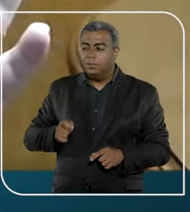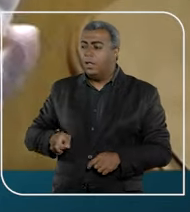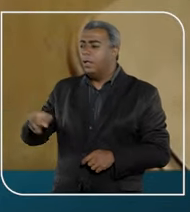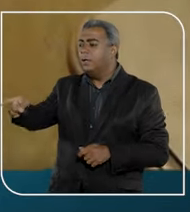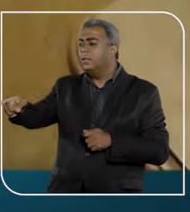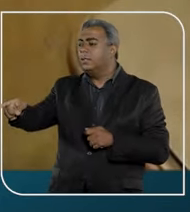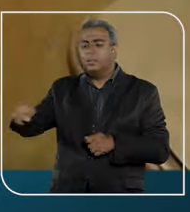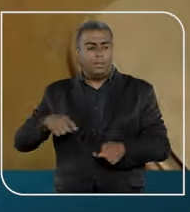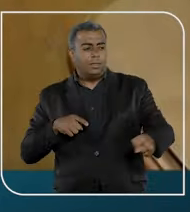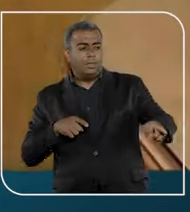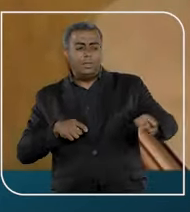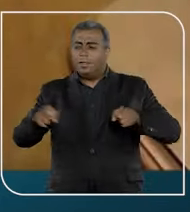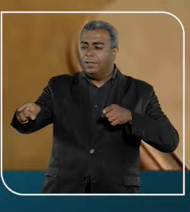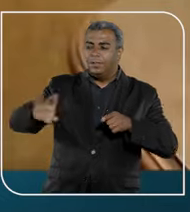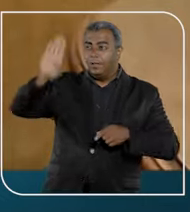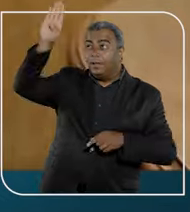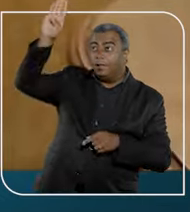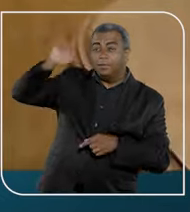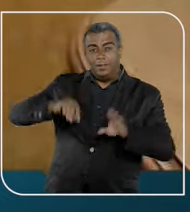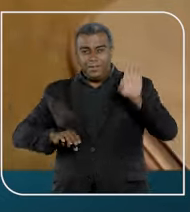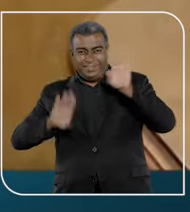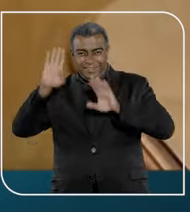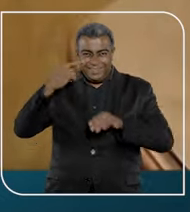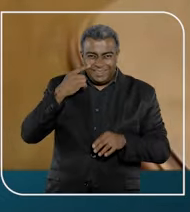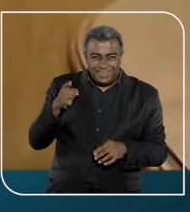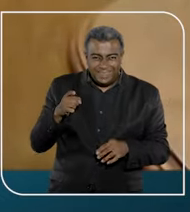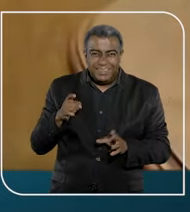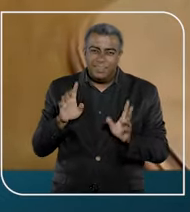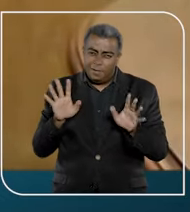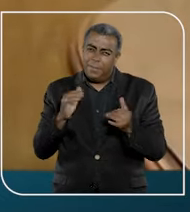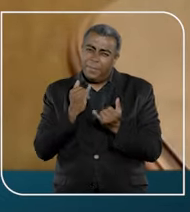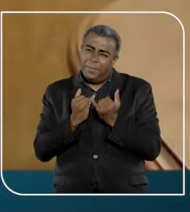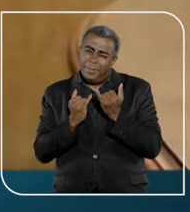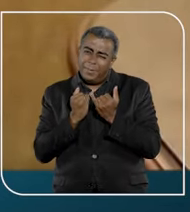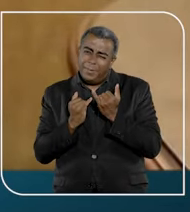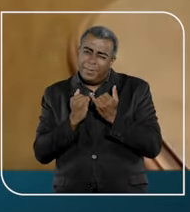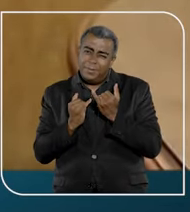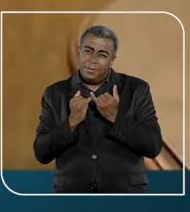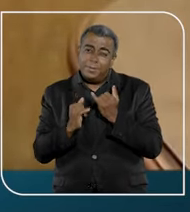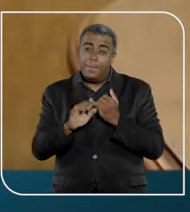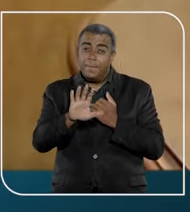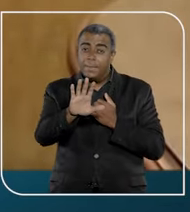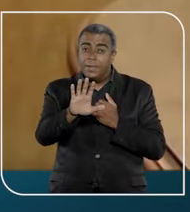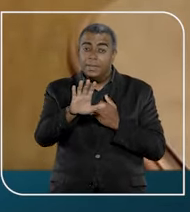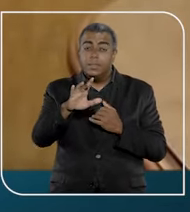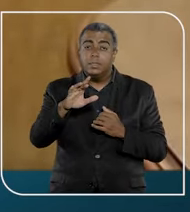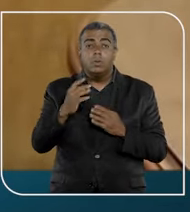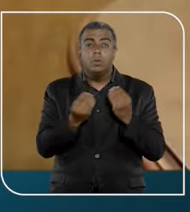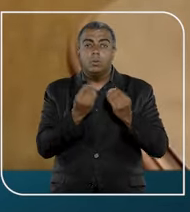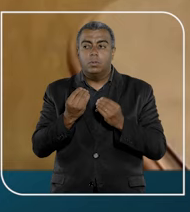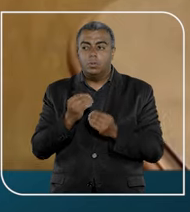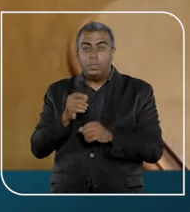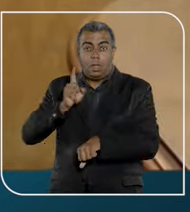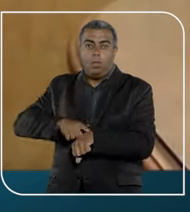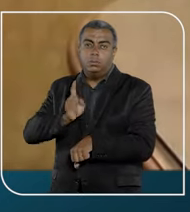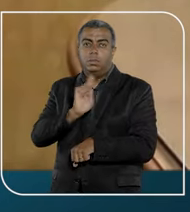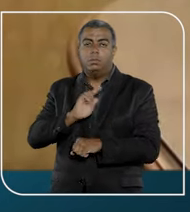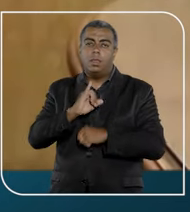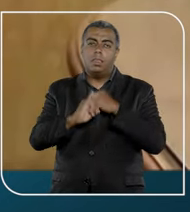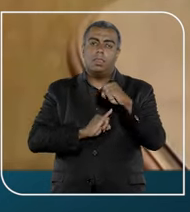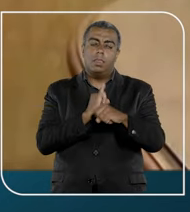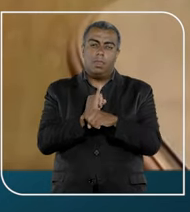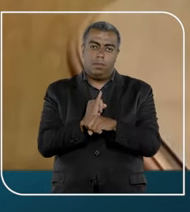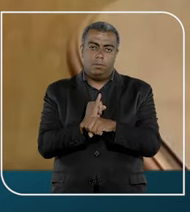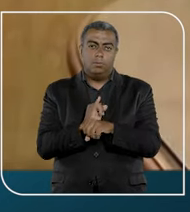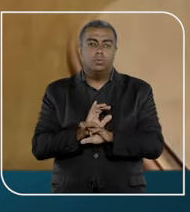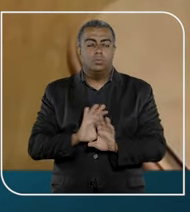né, que o fulano levanta a mão e dá um valor. Ok, é parecido, só que é feito